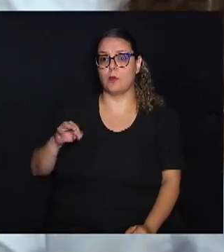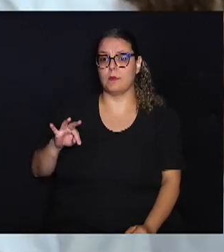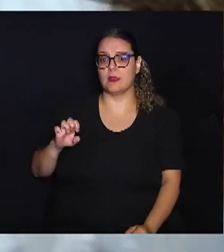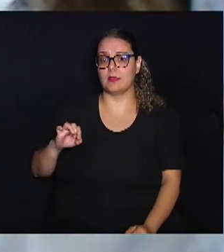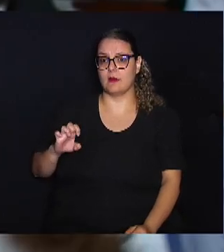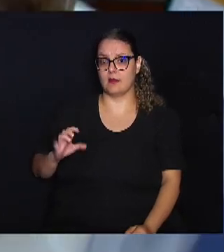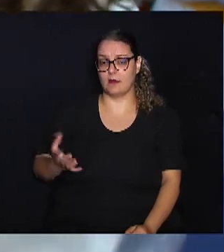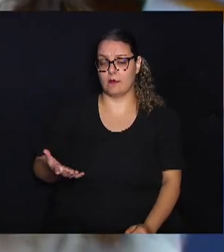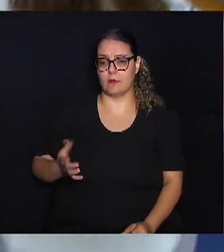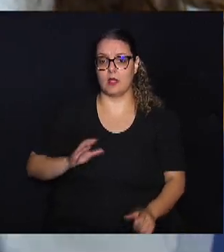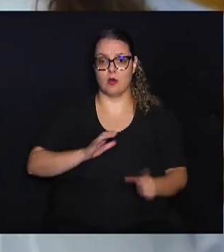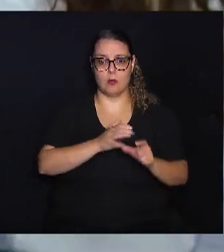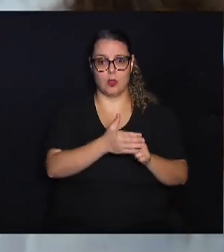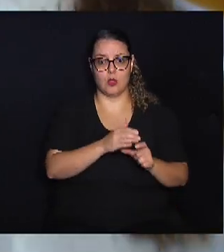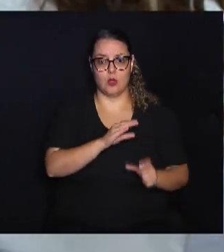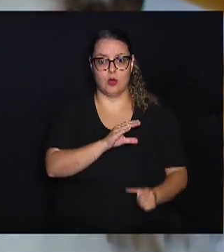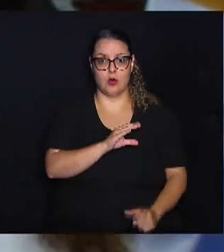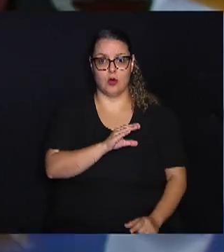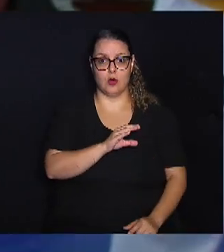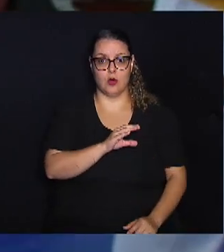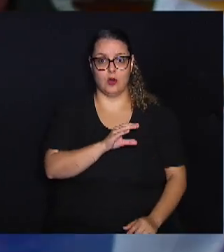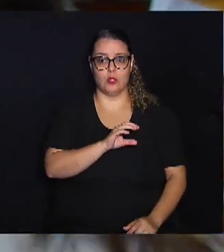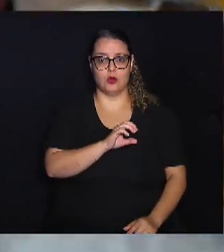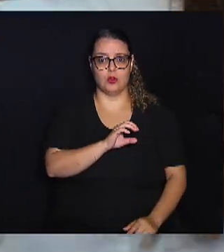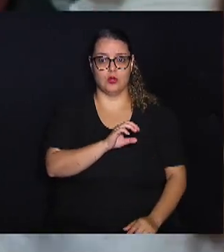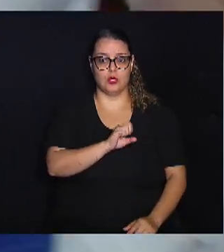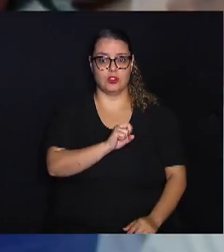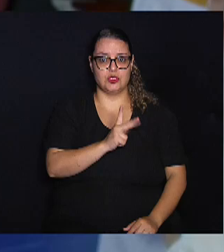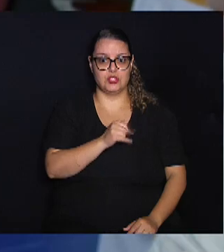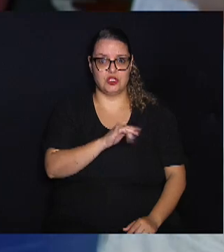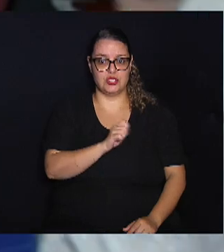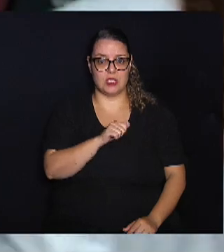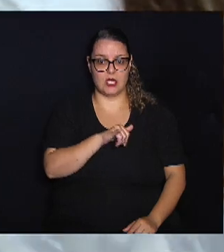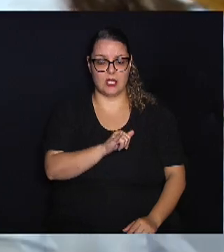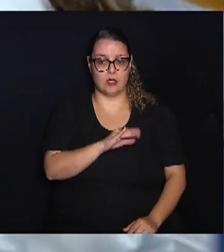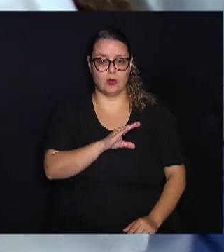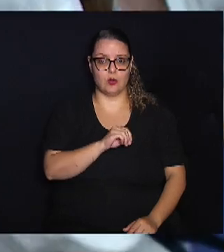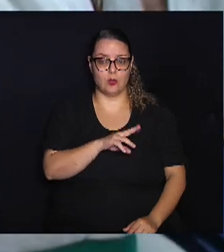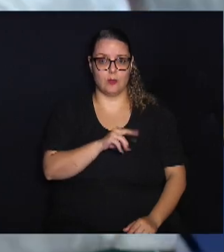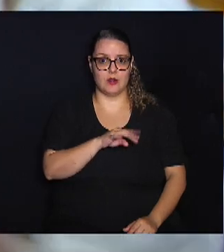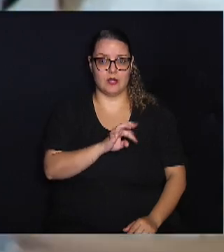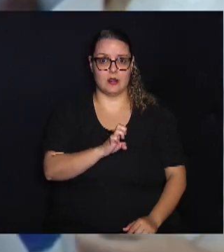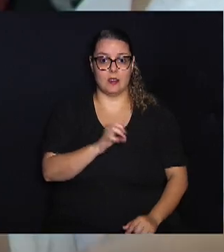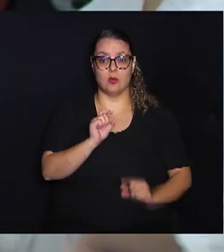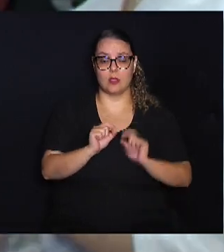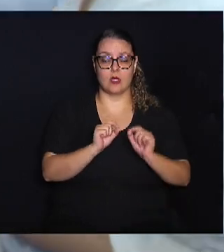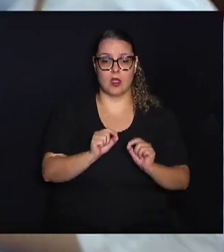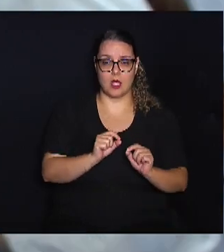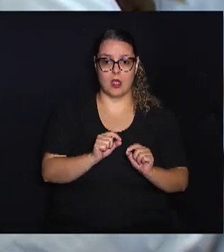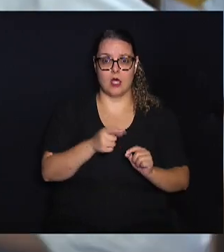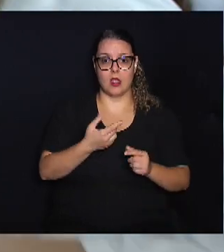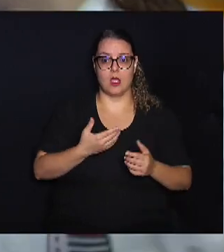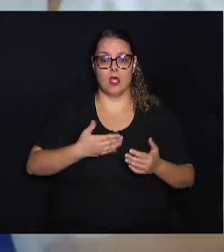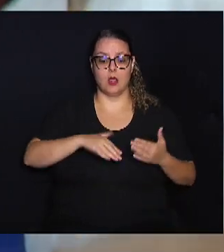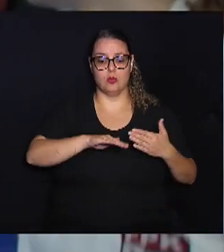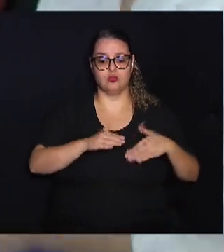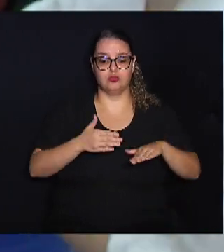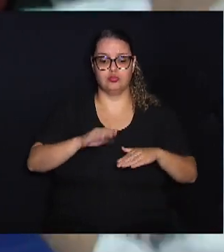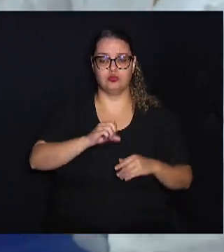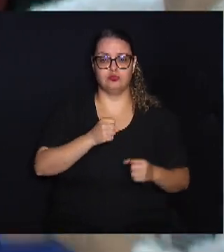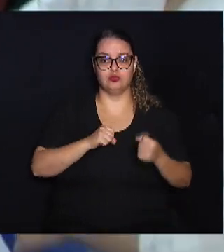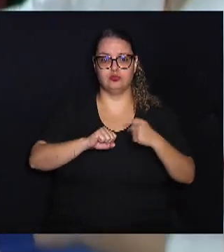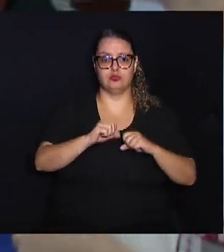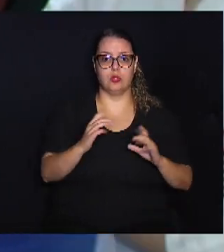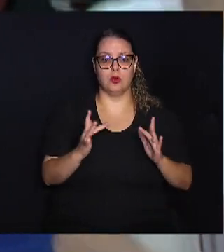palavra, ela vai ju-kumite ou shiai-kumite. O ju-kumite é a luta de contato pleno